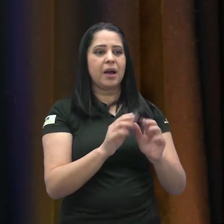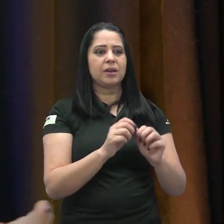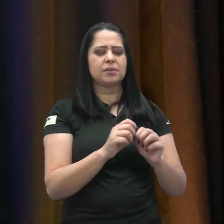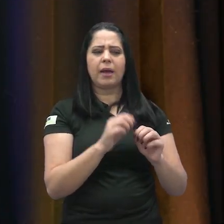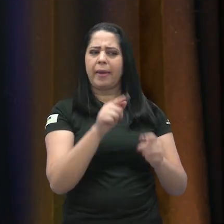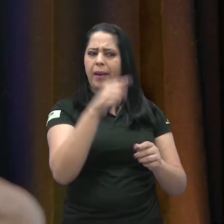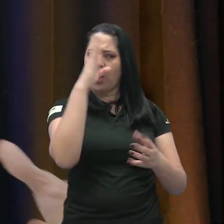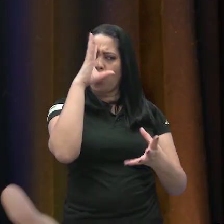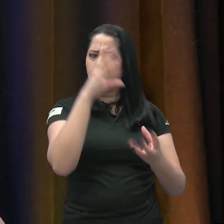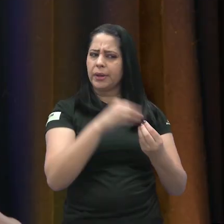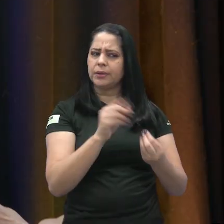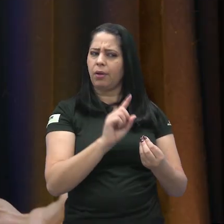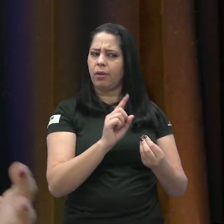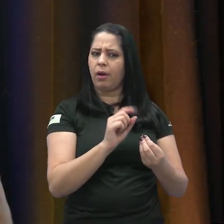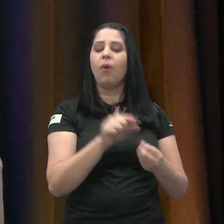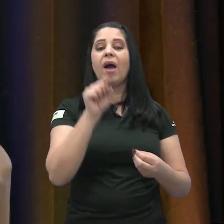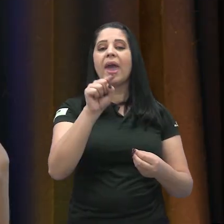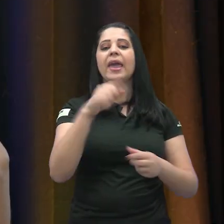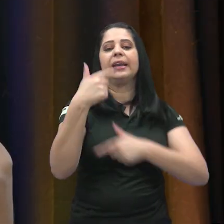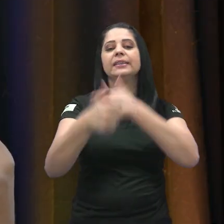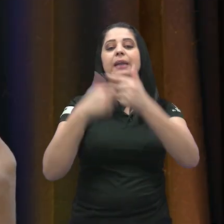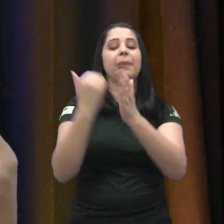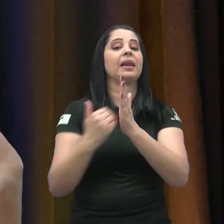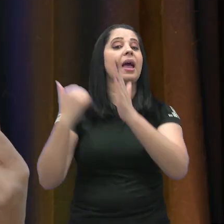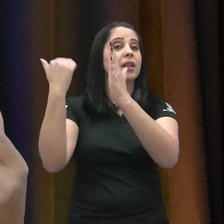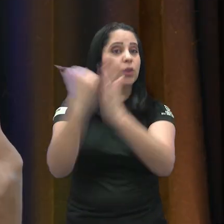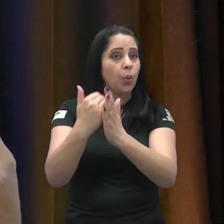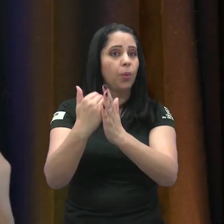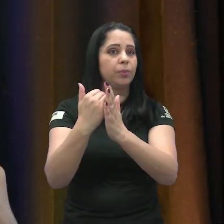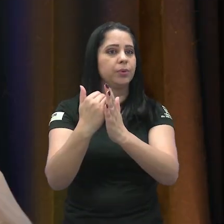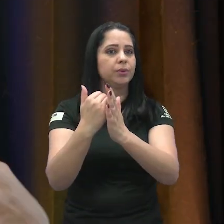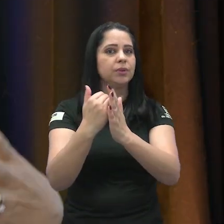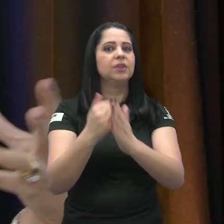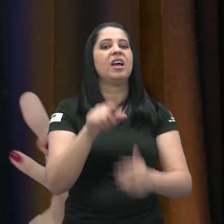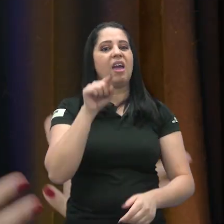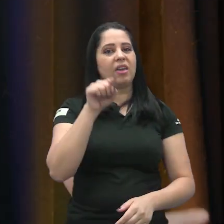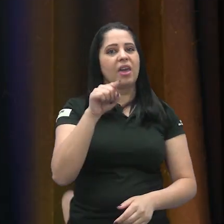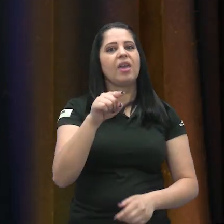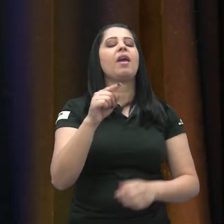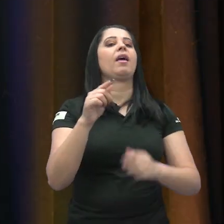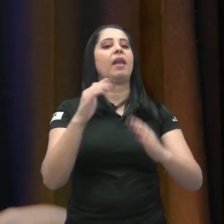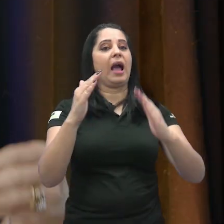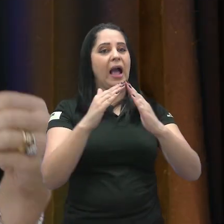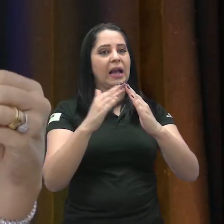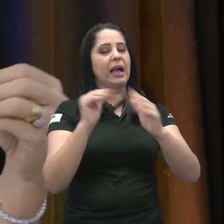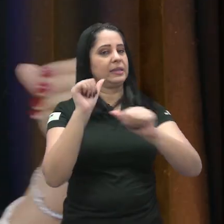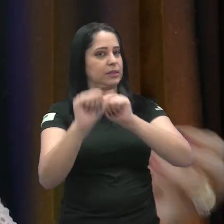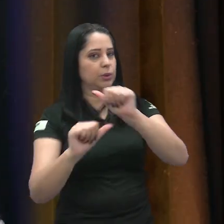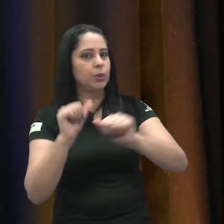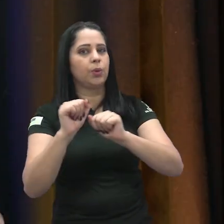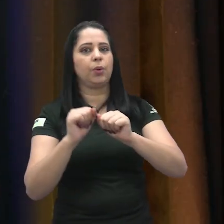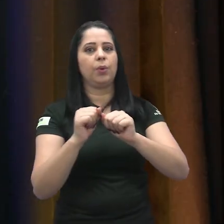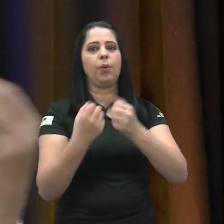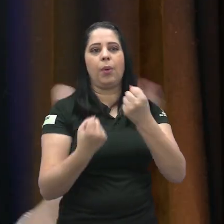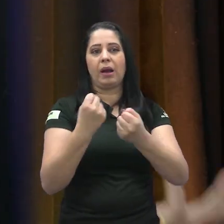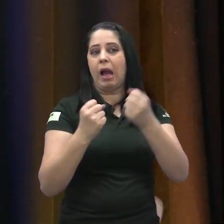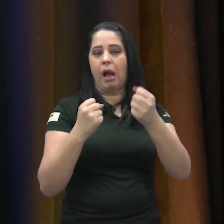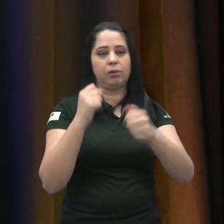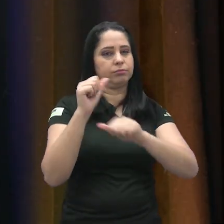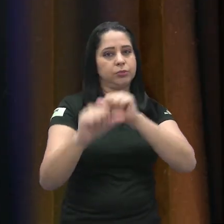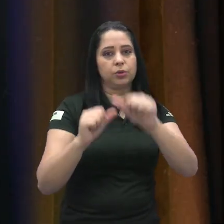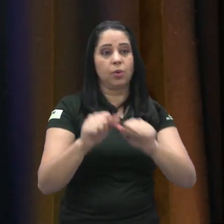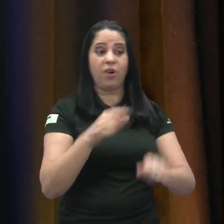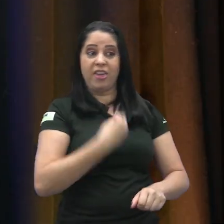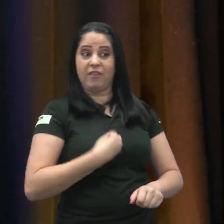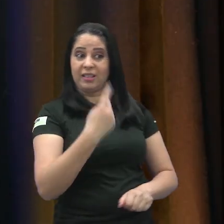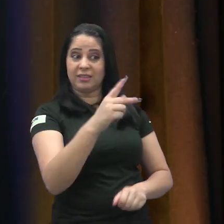para trabalhar mais, ganhar mais dinheiro. E eles conseguiram, exatamente, trocar de casa, ela conseguiu ter ajuda em casa, babá, e isso fez ela ter uma vida